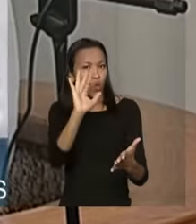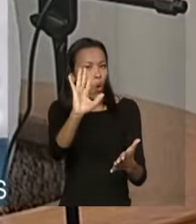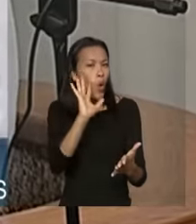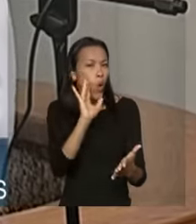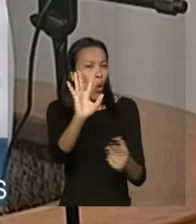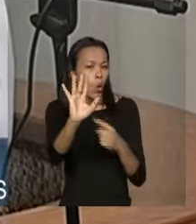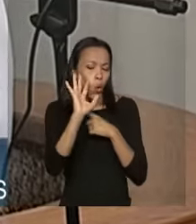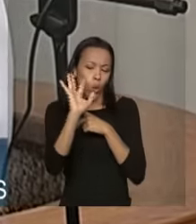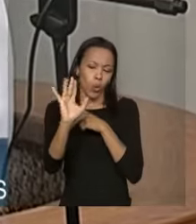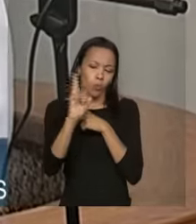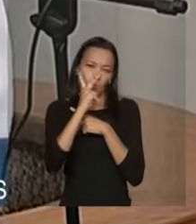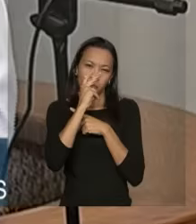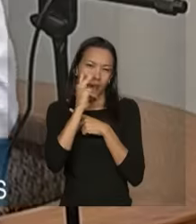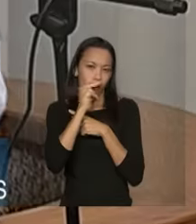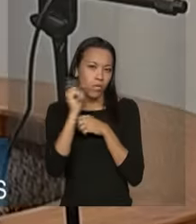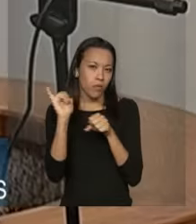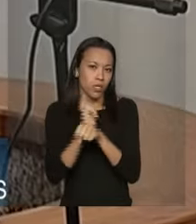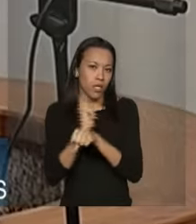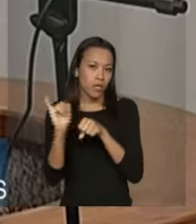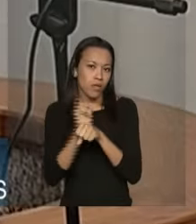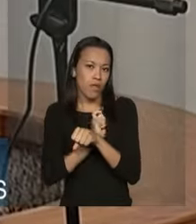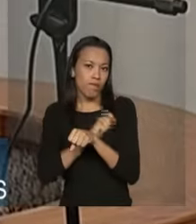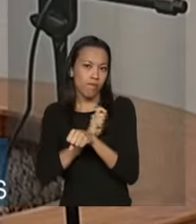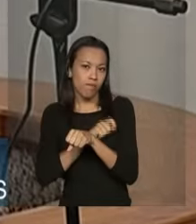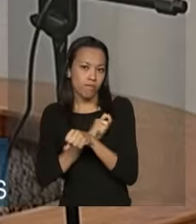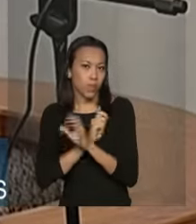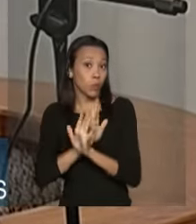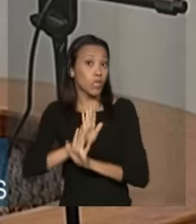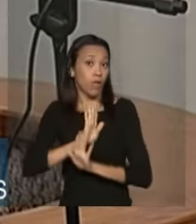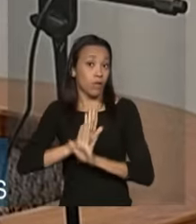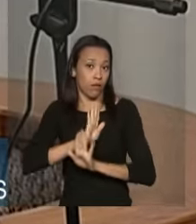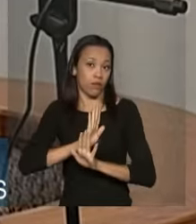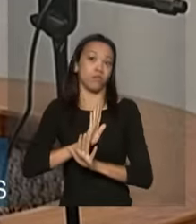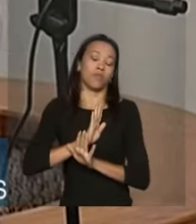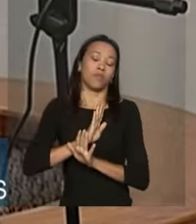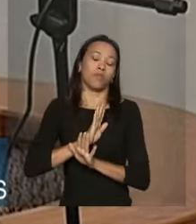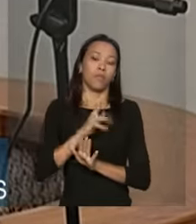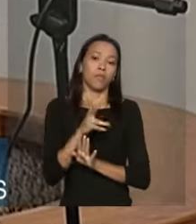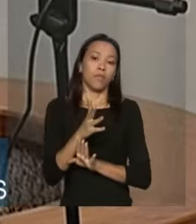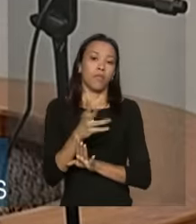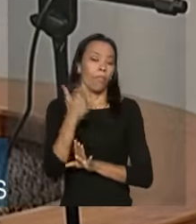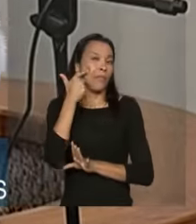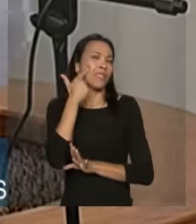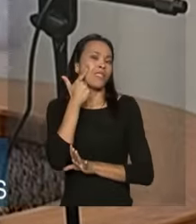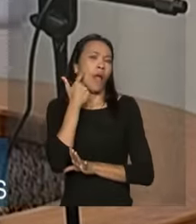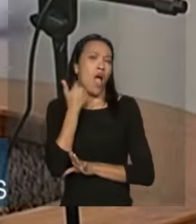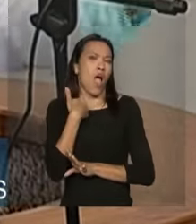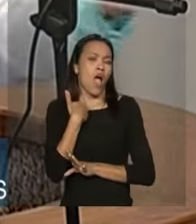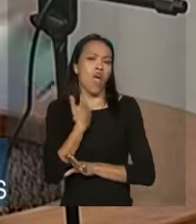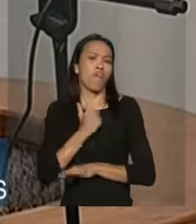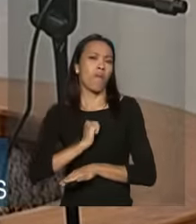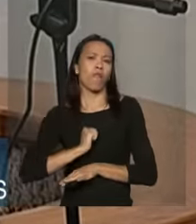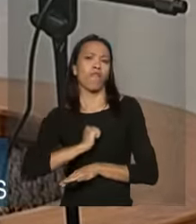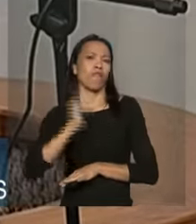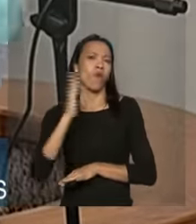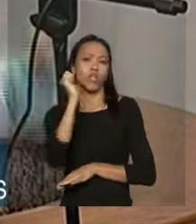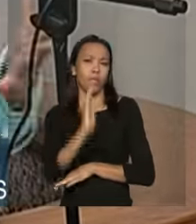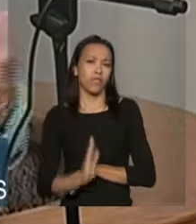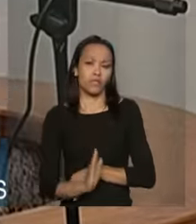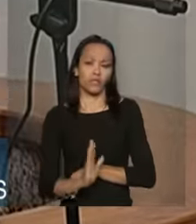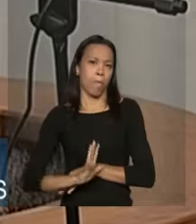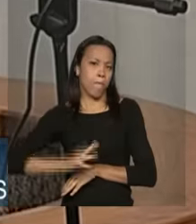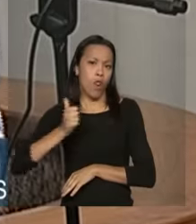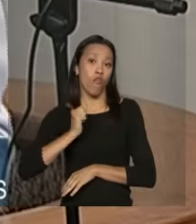uma armadilha muitas vezes a nossa nosso pensamento que sair do Brasil e conseguir uma vida fora do